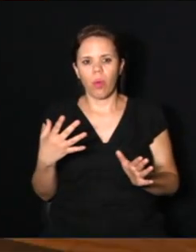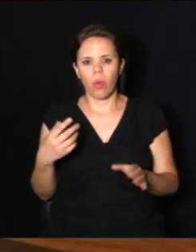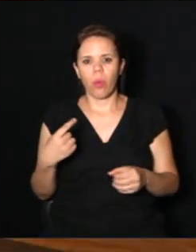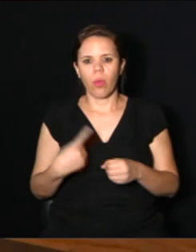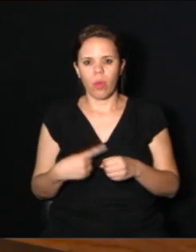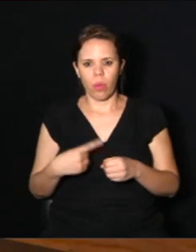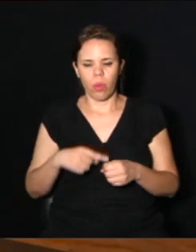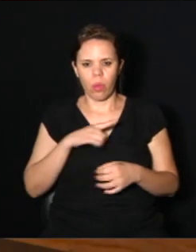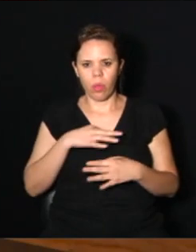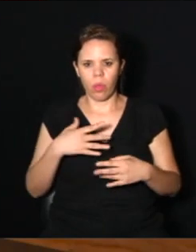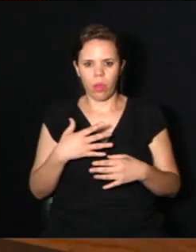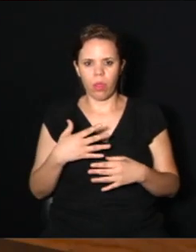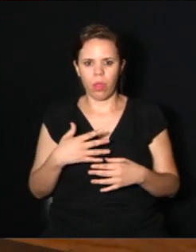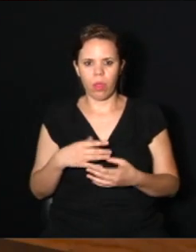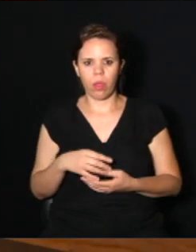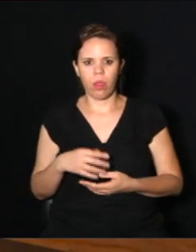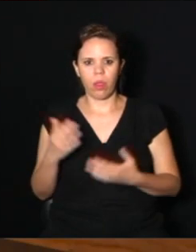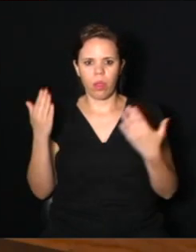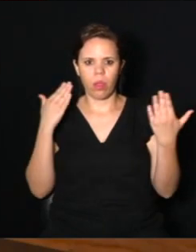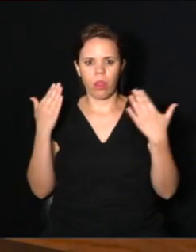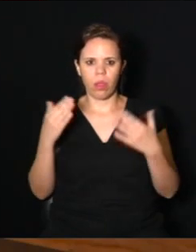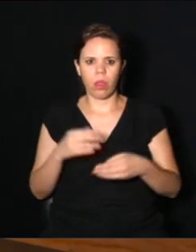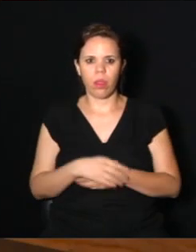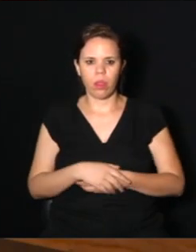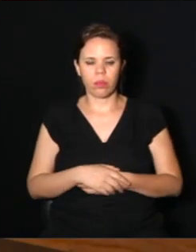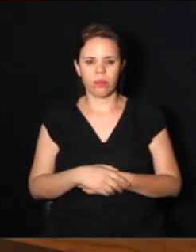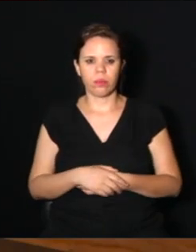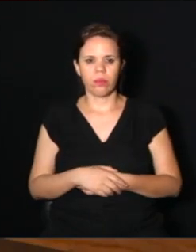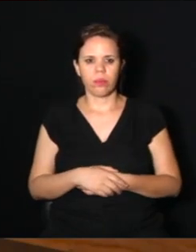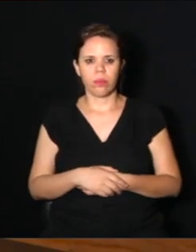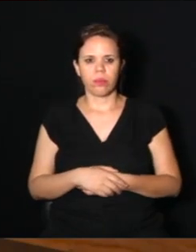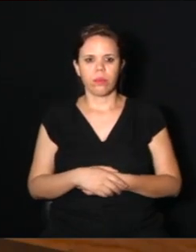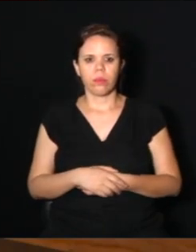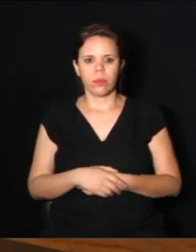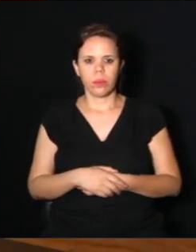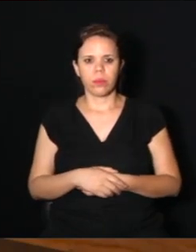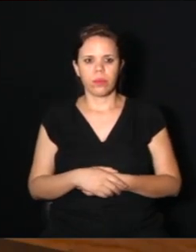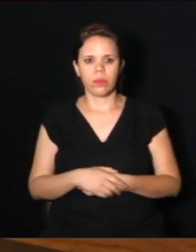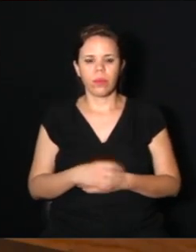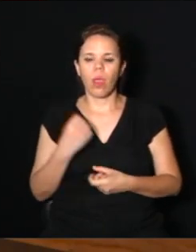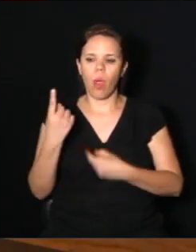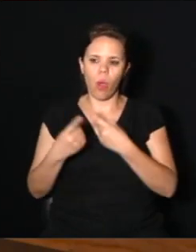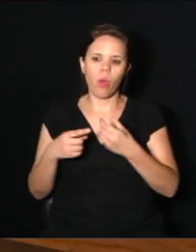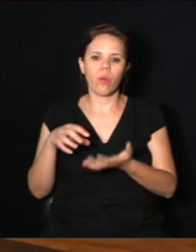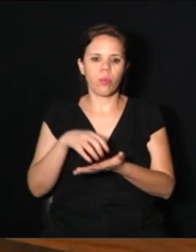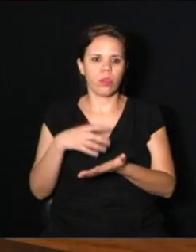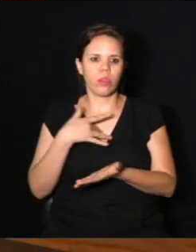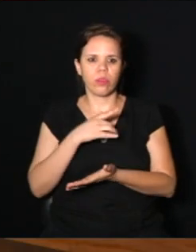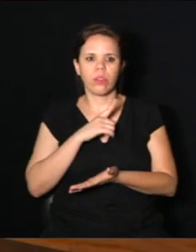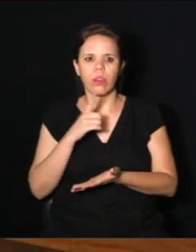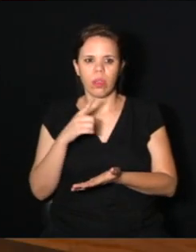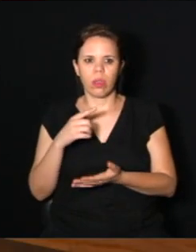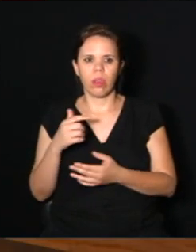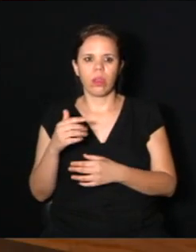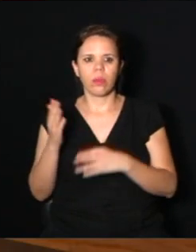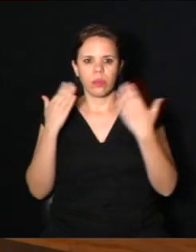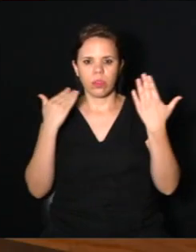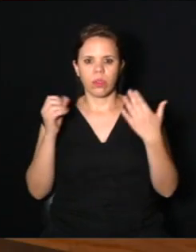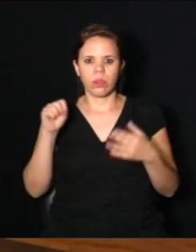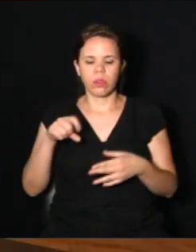município, do profissional da psicologia. Porque em alguns postos de saúde nós temos o profissional, o psicólogo, mas nem todos me parece que tem. Nem todos